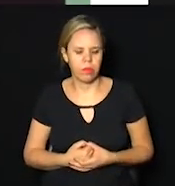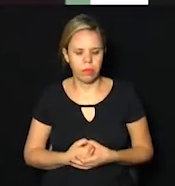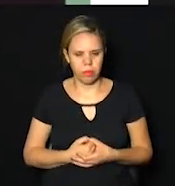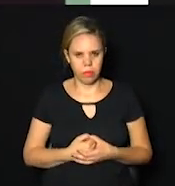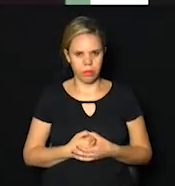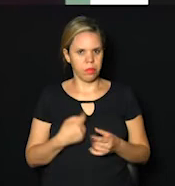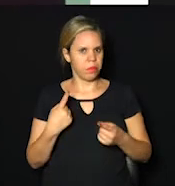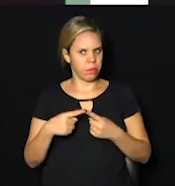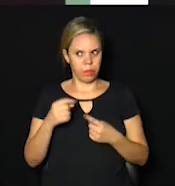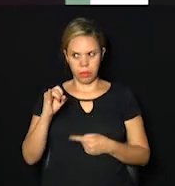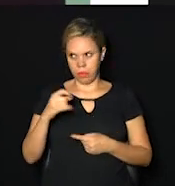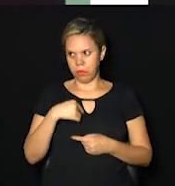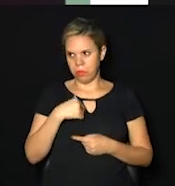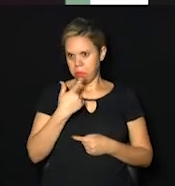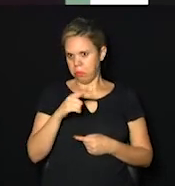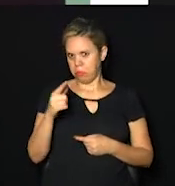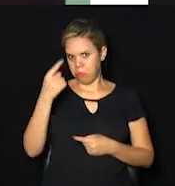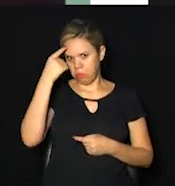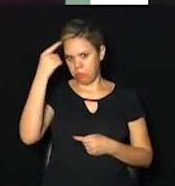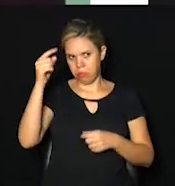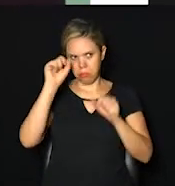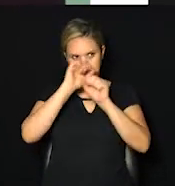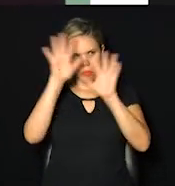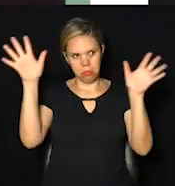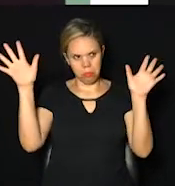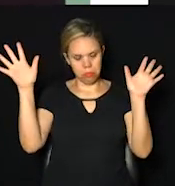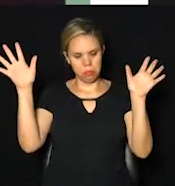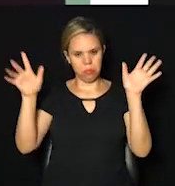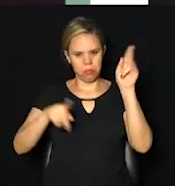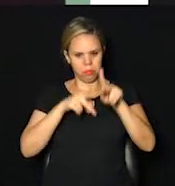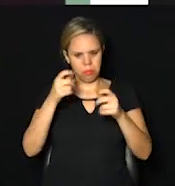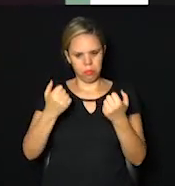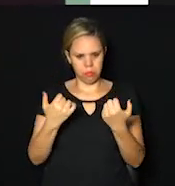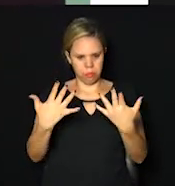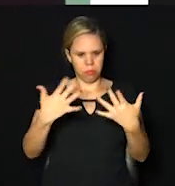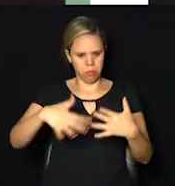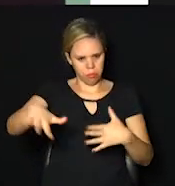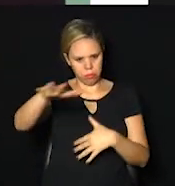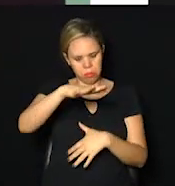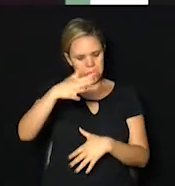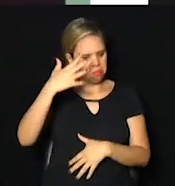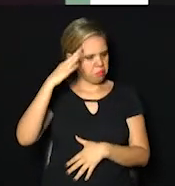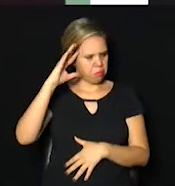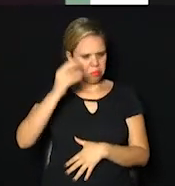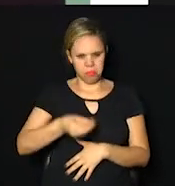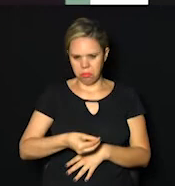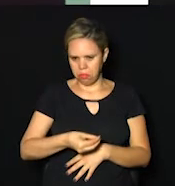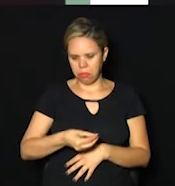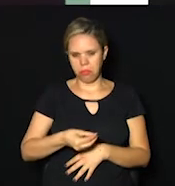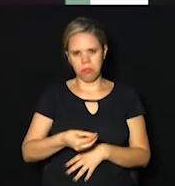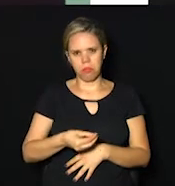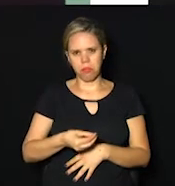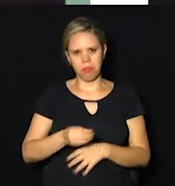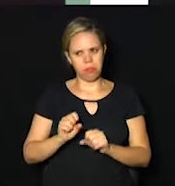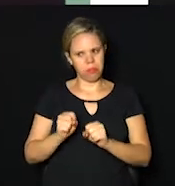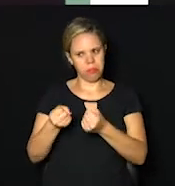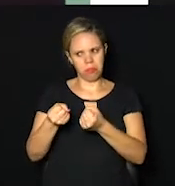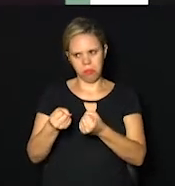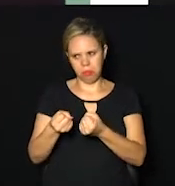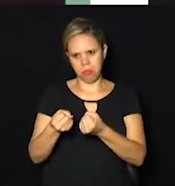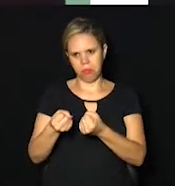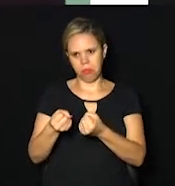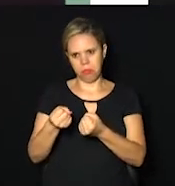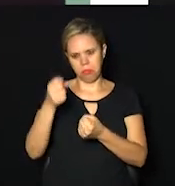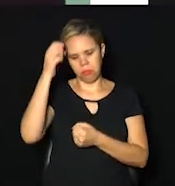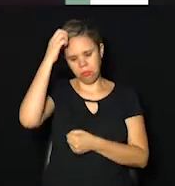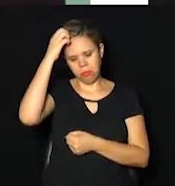Porque se a gente não tem ideias muito claras, as pessoas, como eu disse, não conseguem defender, não